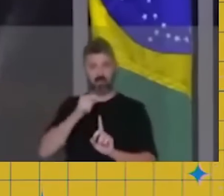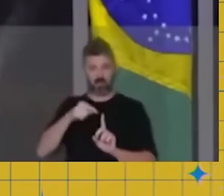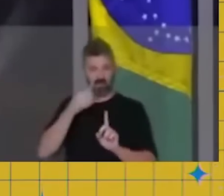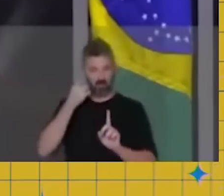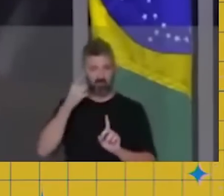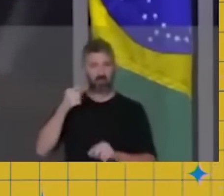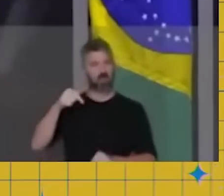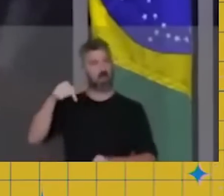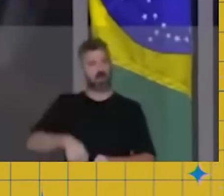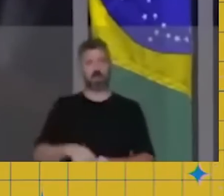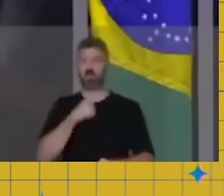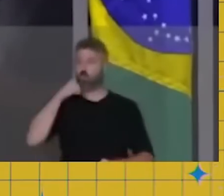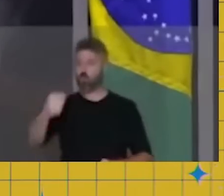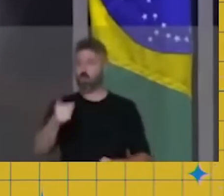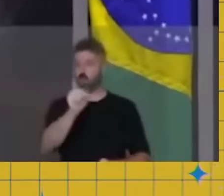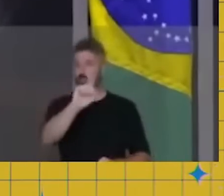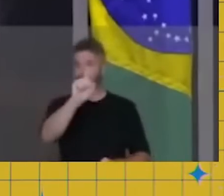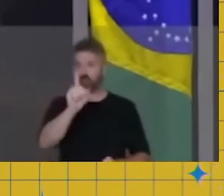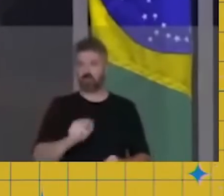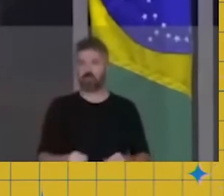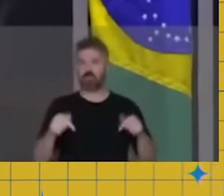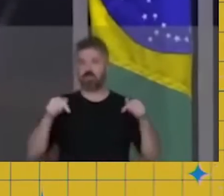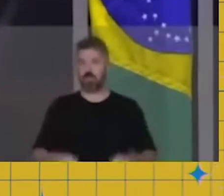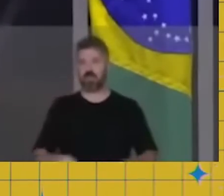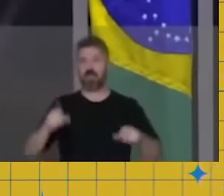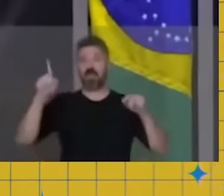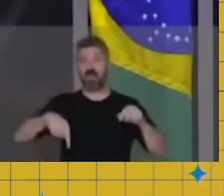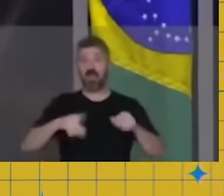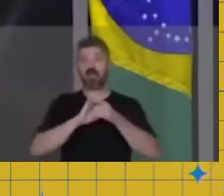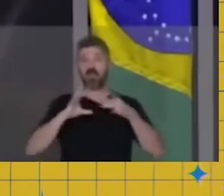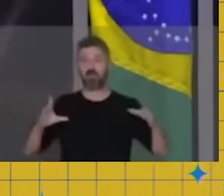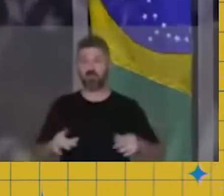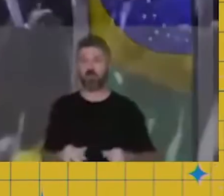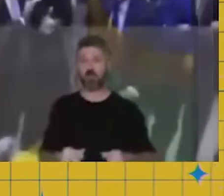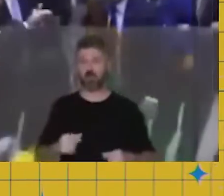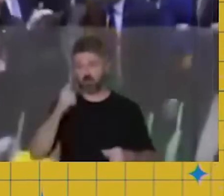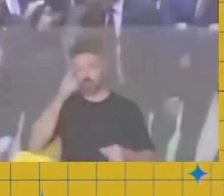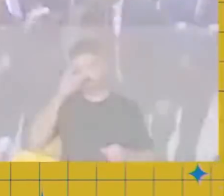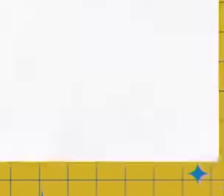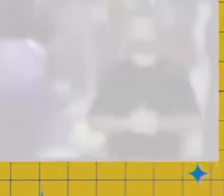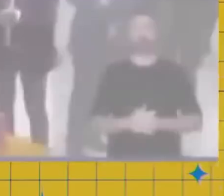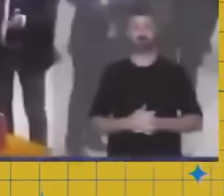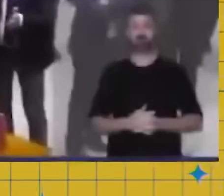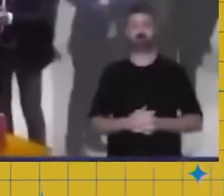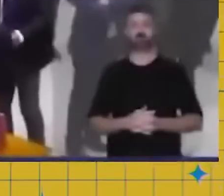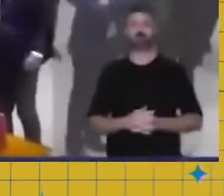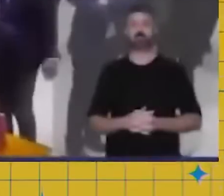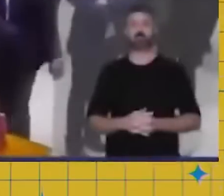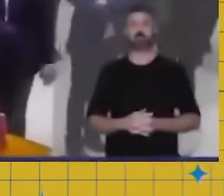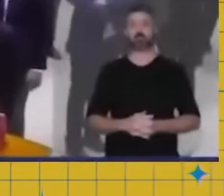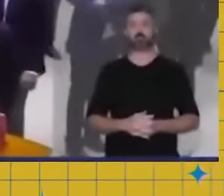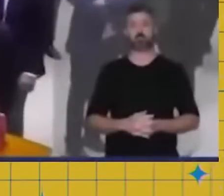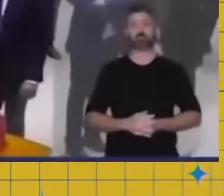não vai funcionar isso aqui é democracia isso aqui é para dentro